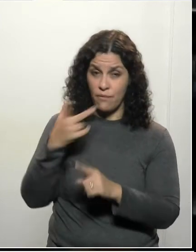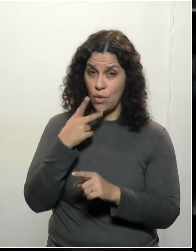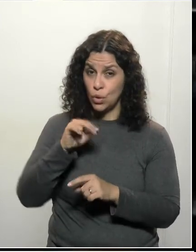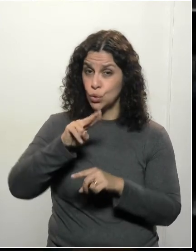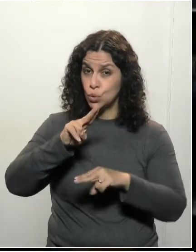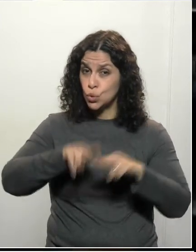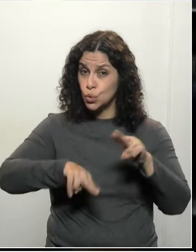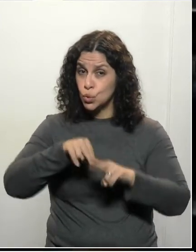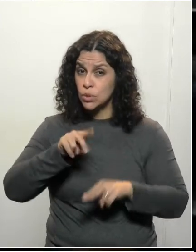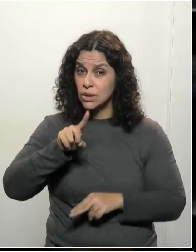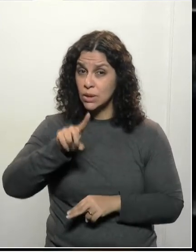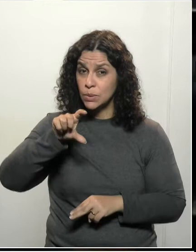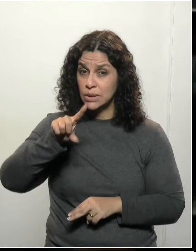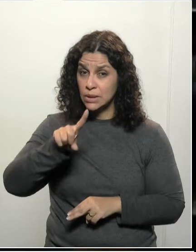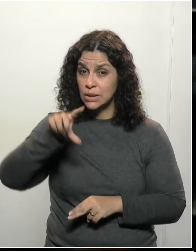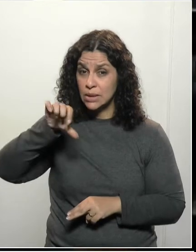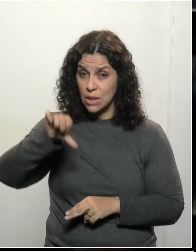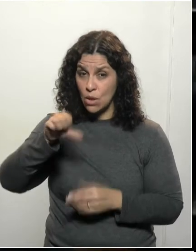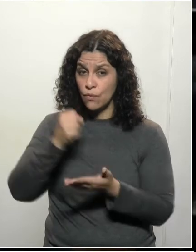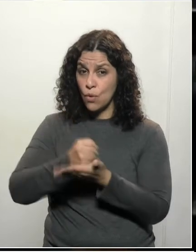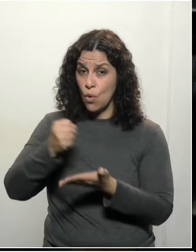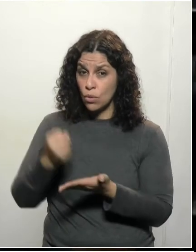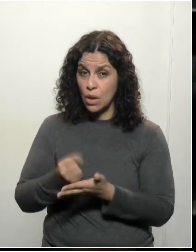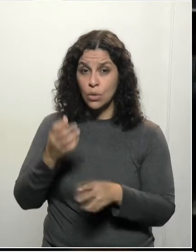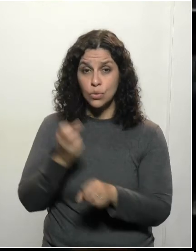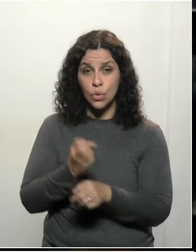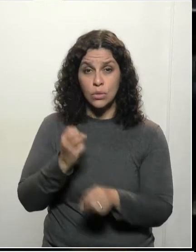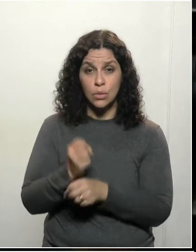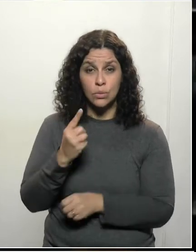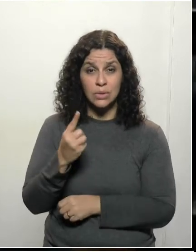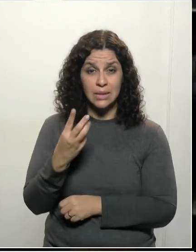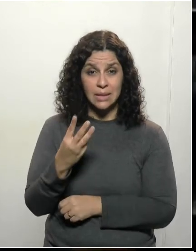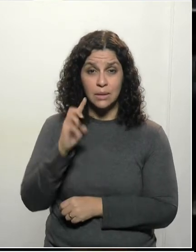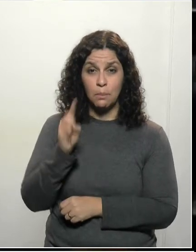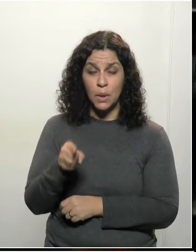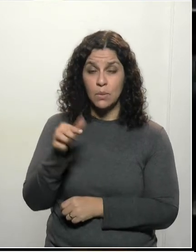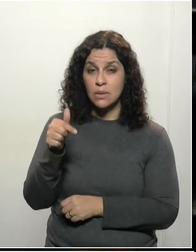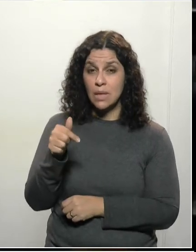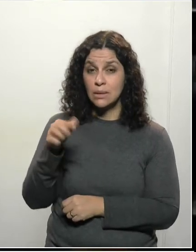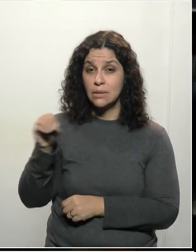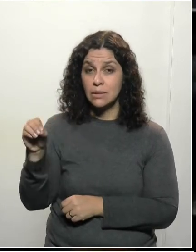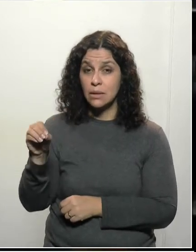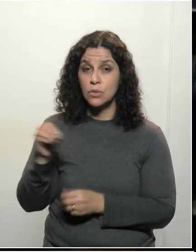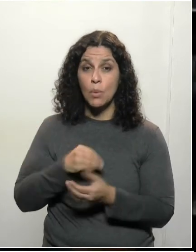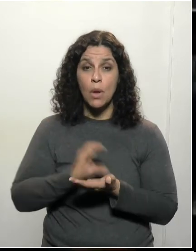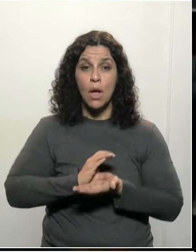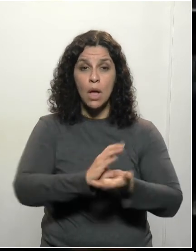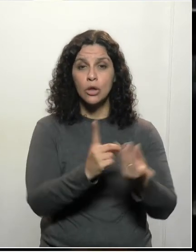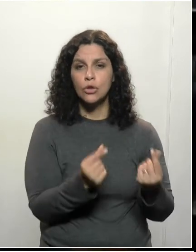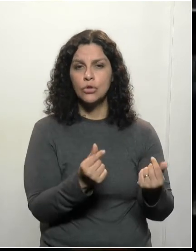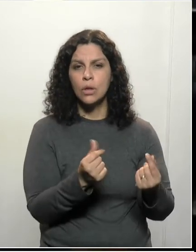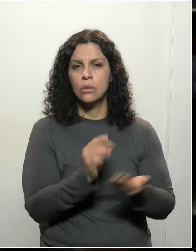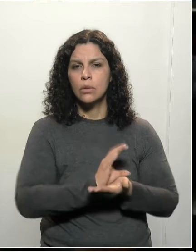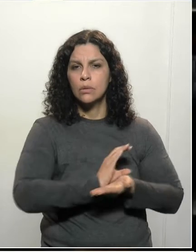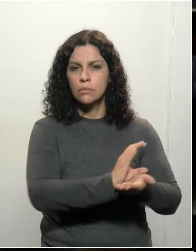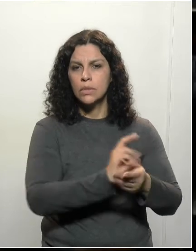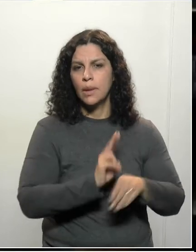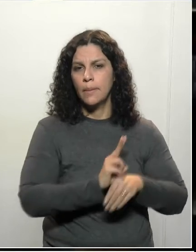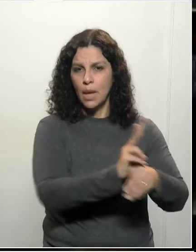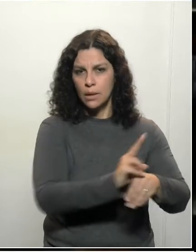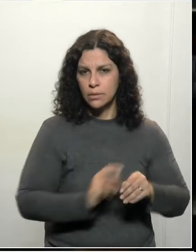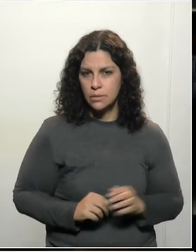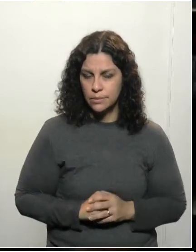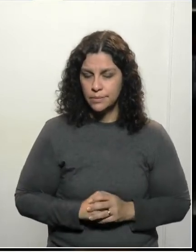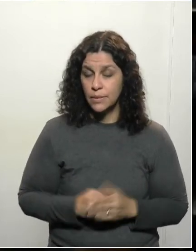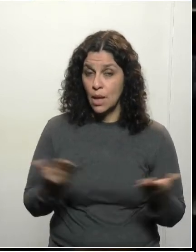julho com 119 milhões contratados em 13.700 operações de crédito. Só para você ter uma ideia. O